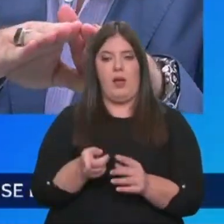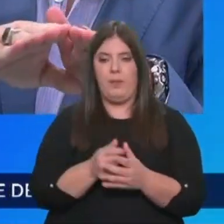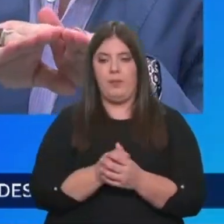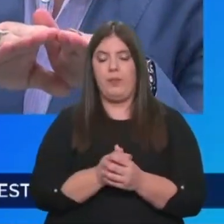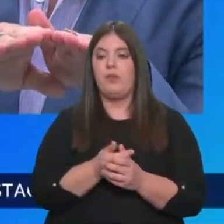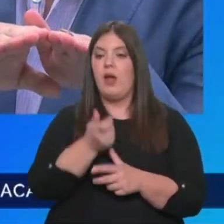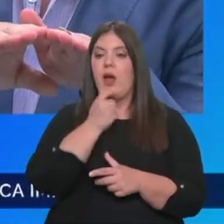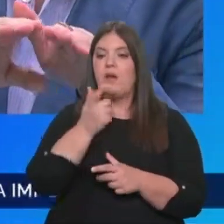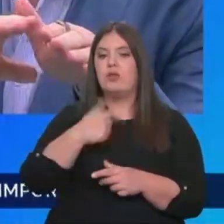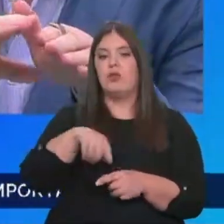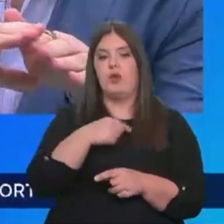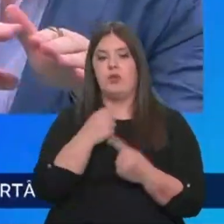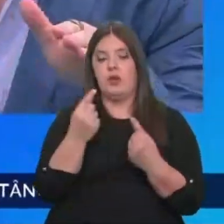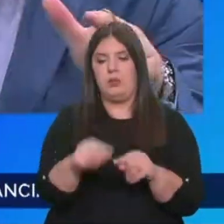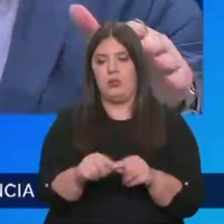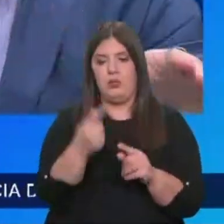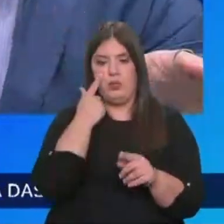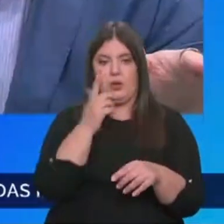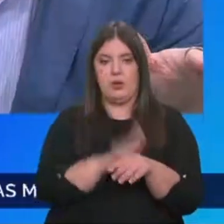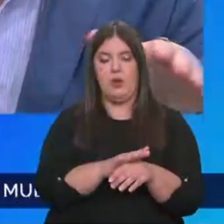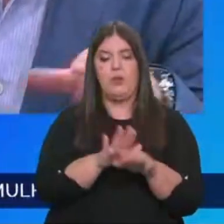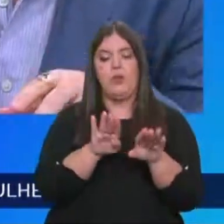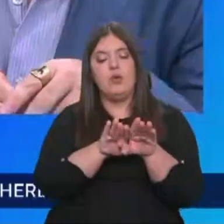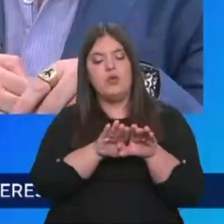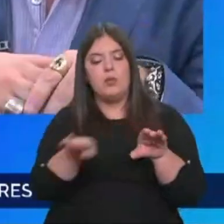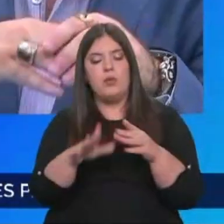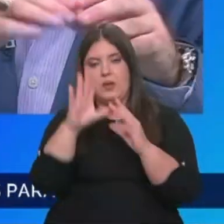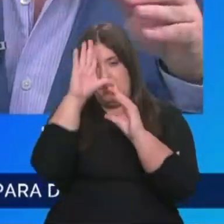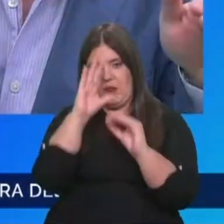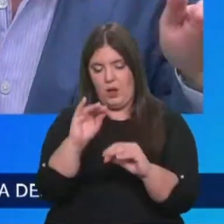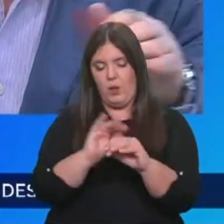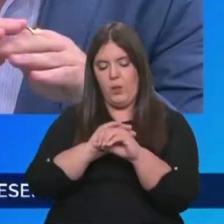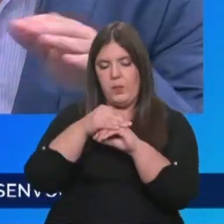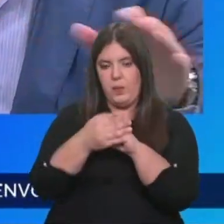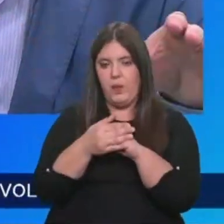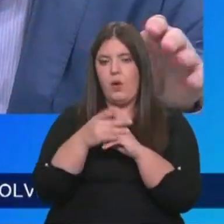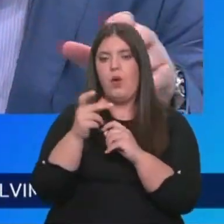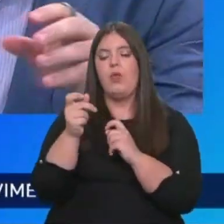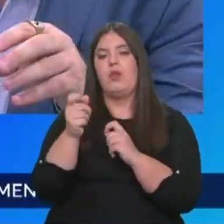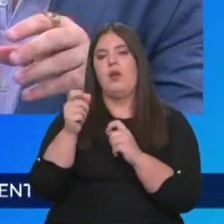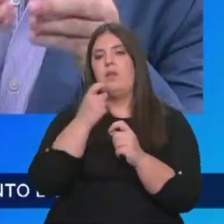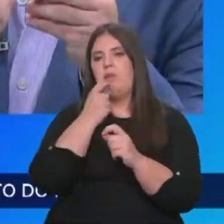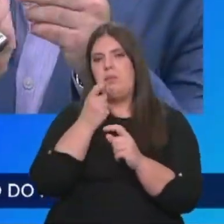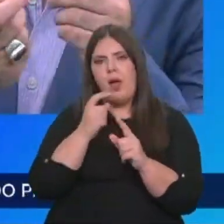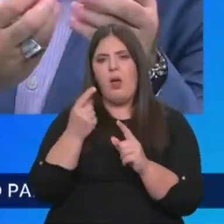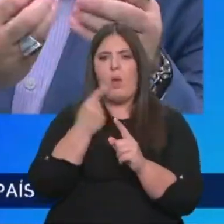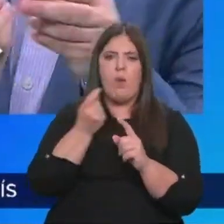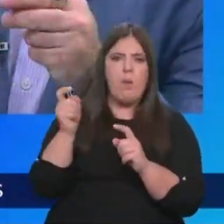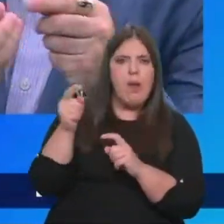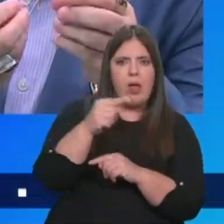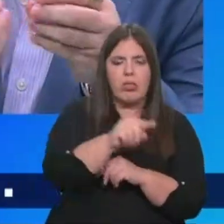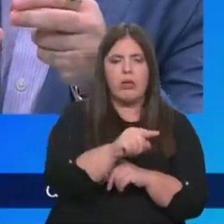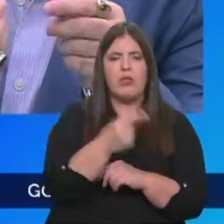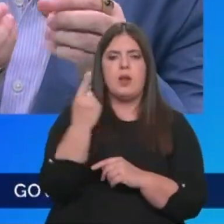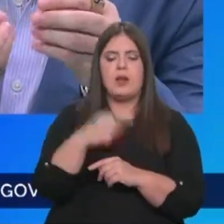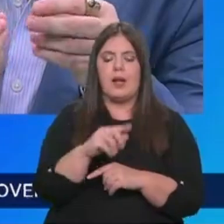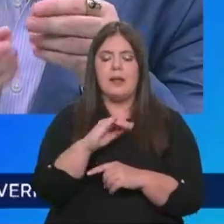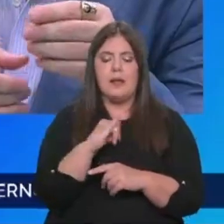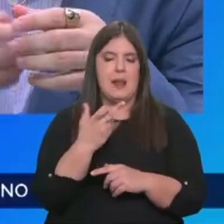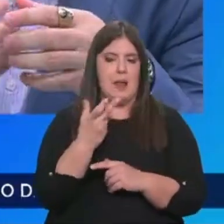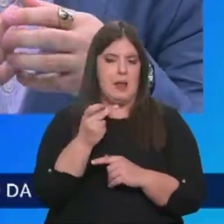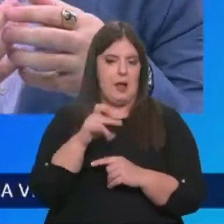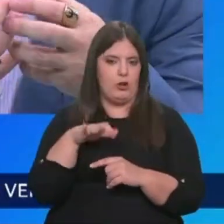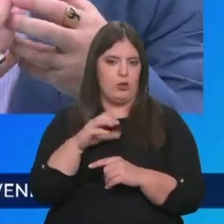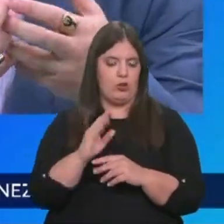se nós tivermos, imagina, a superfície da Lua, ou a superfície de asteroides e de cometas, que têm silicatos na sua